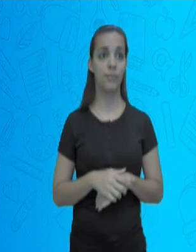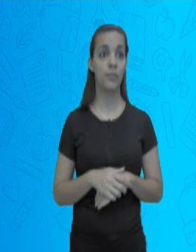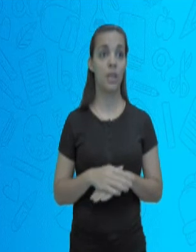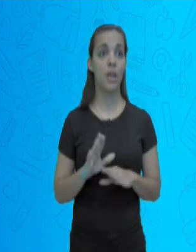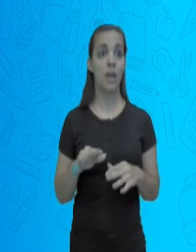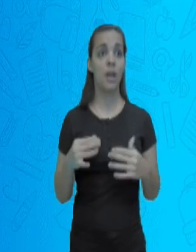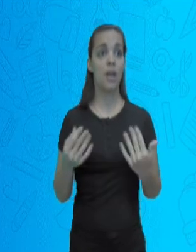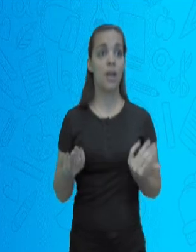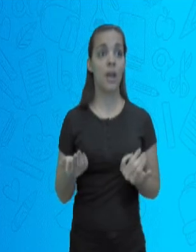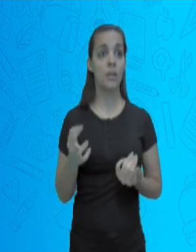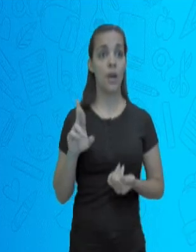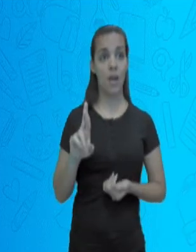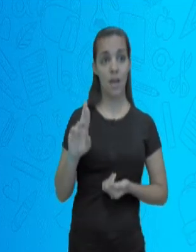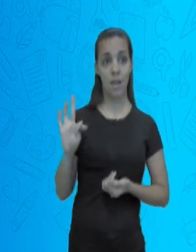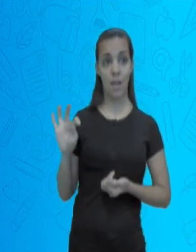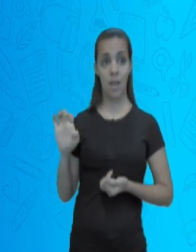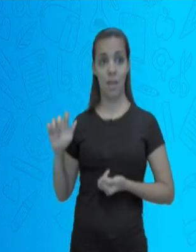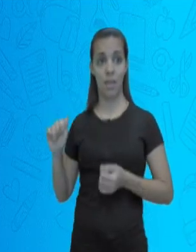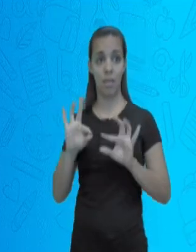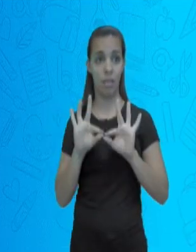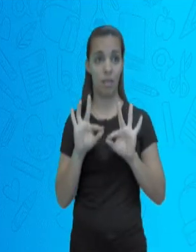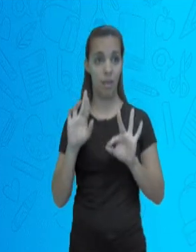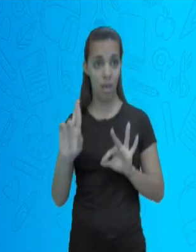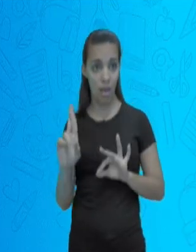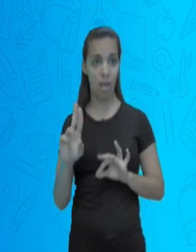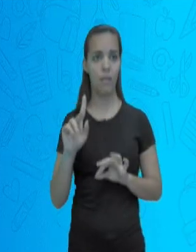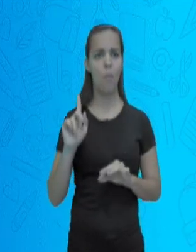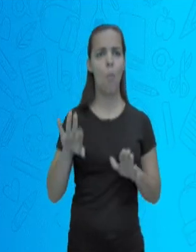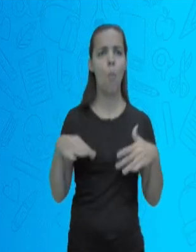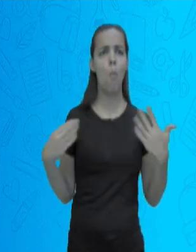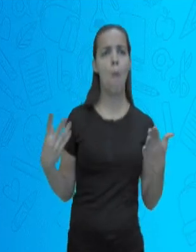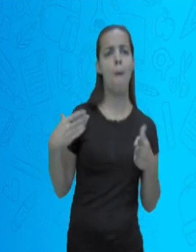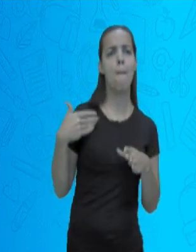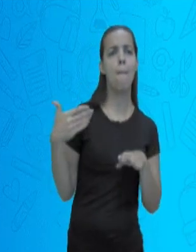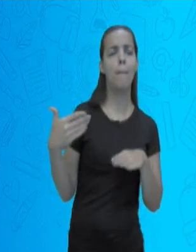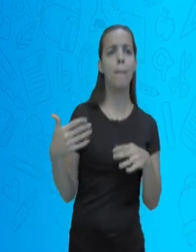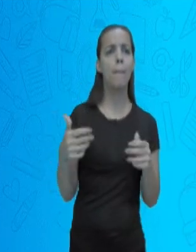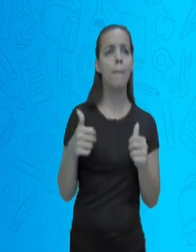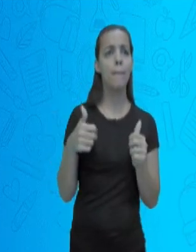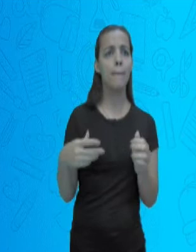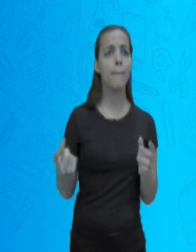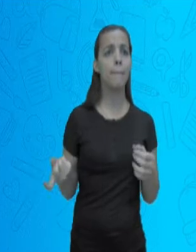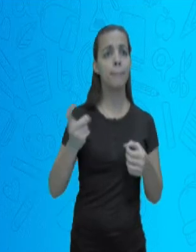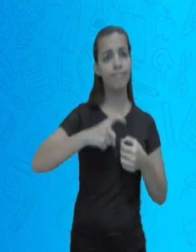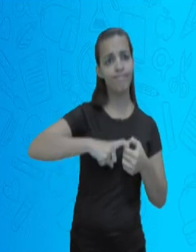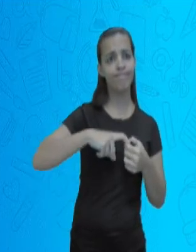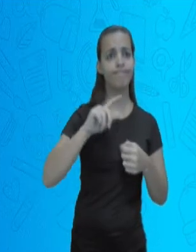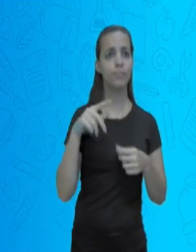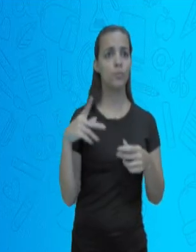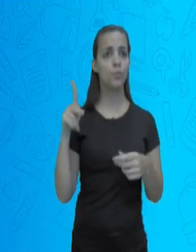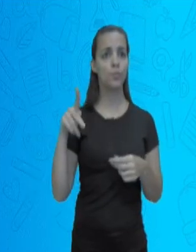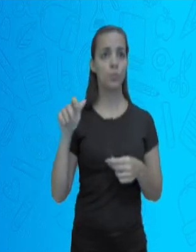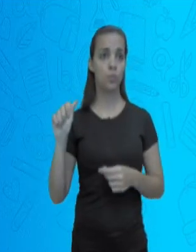e B, é chamado de reta suporte do segmento AB.